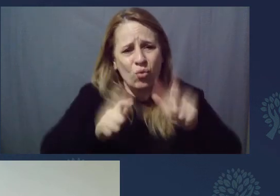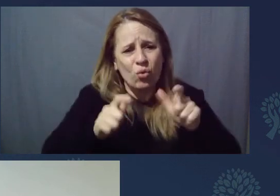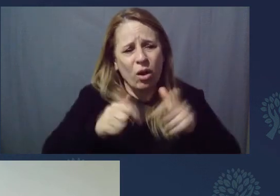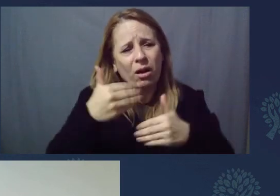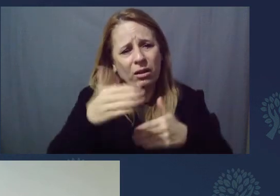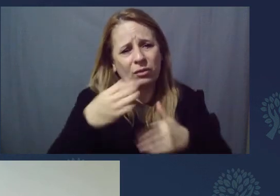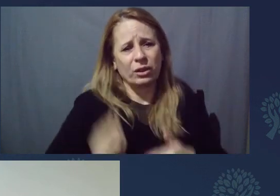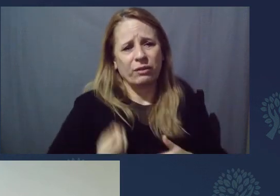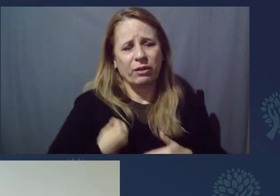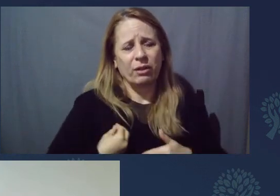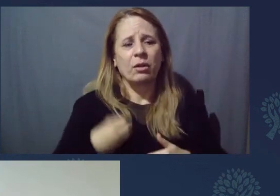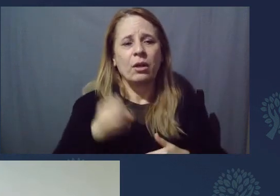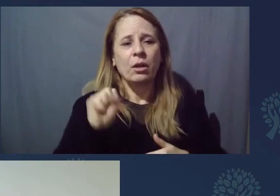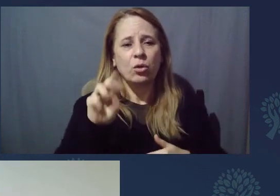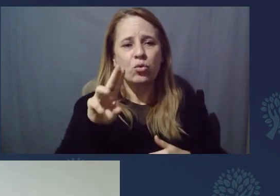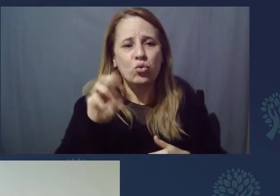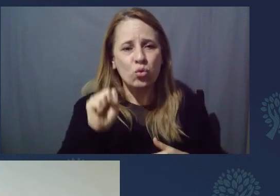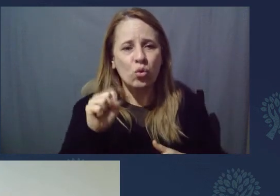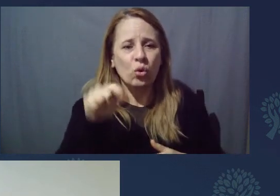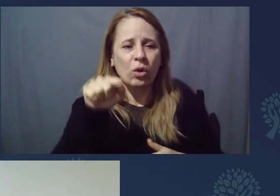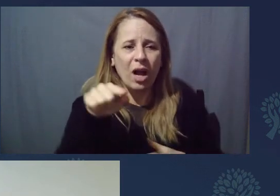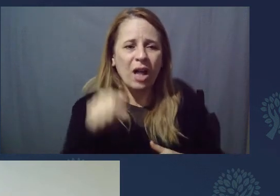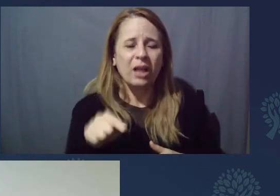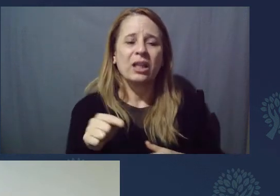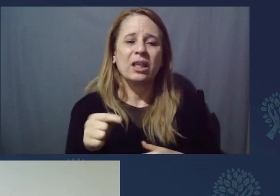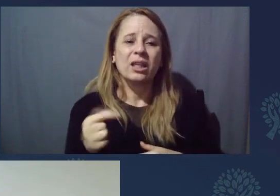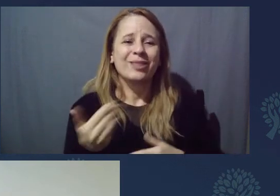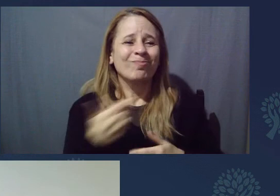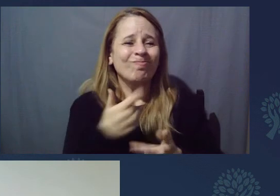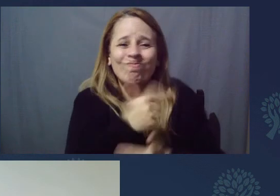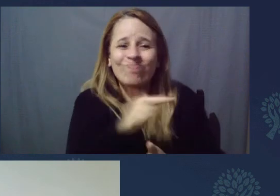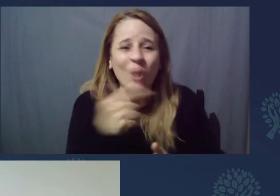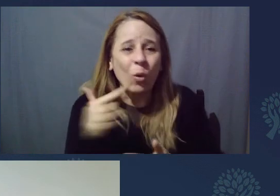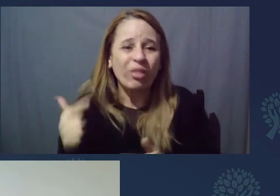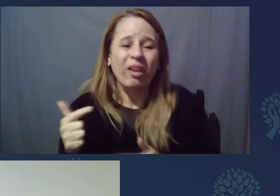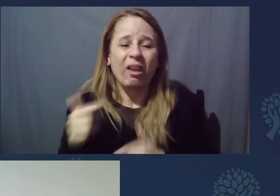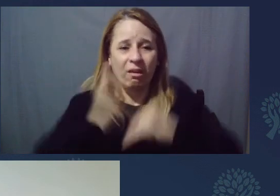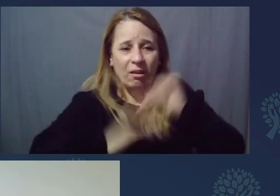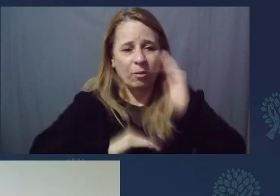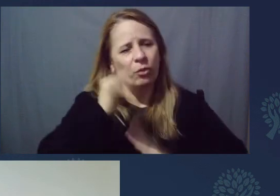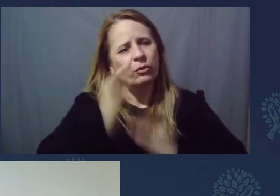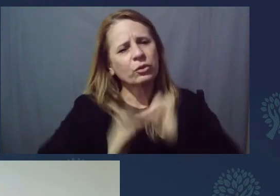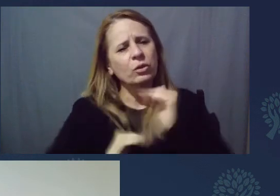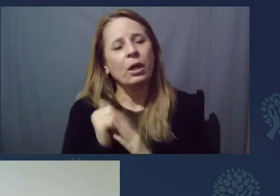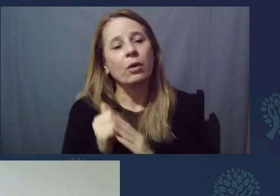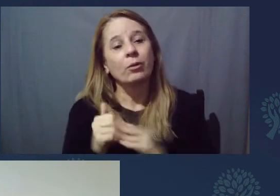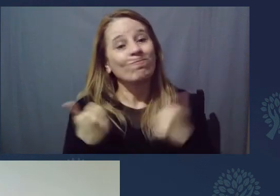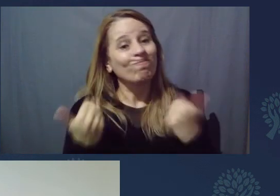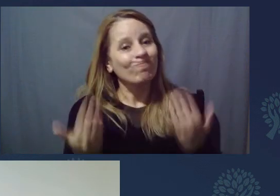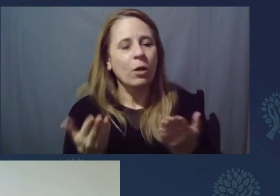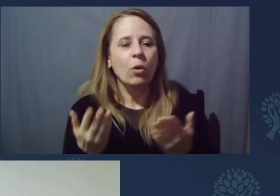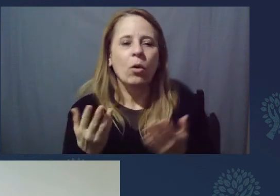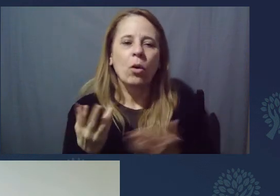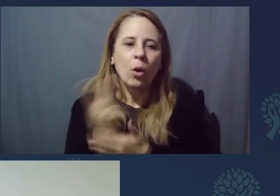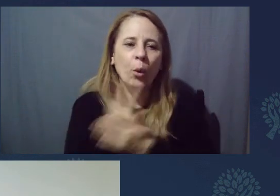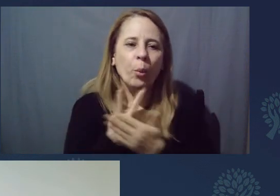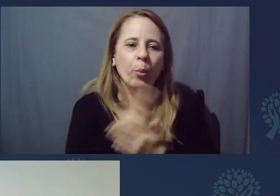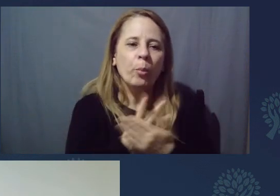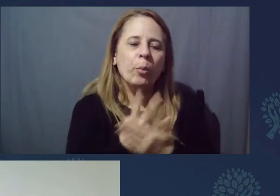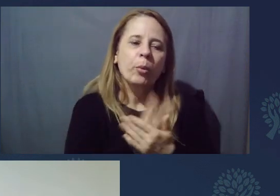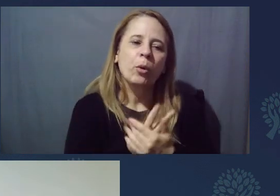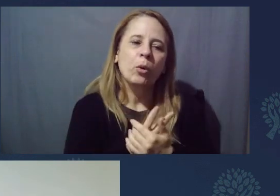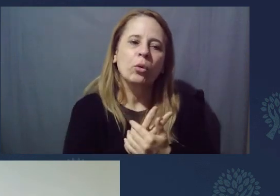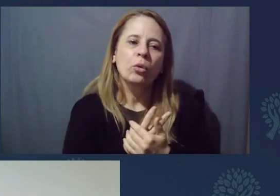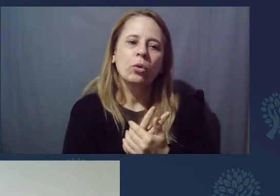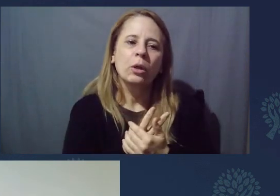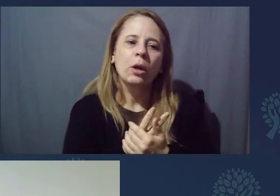aquele sistema que você está inserido não tem esses profissionais, comece procurando ou